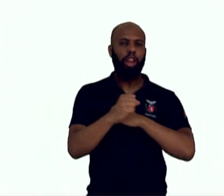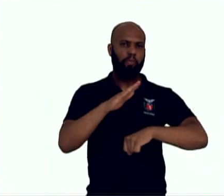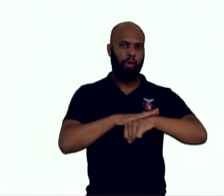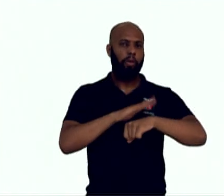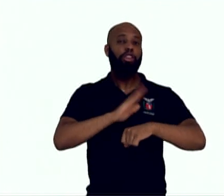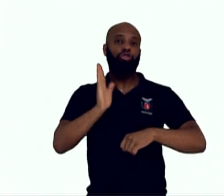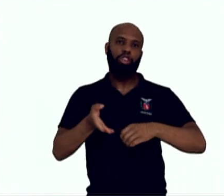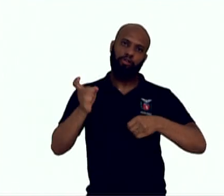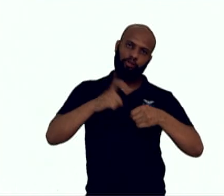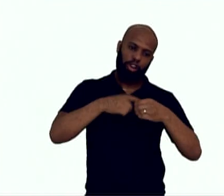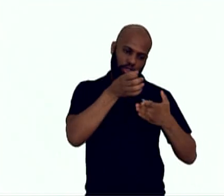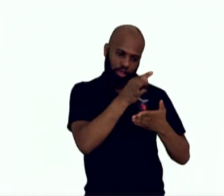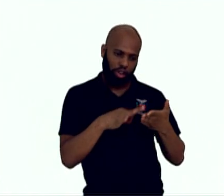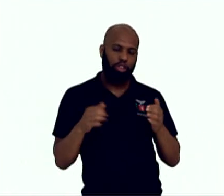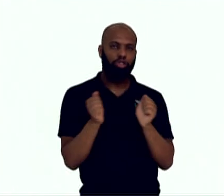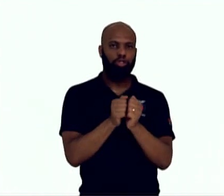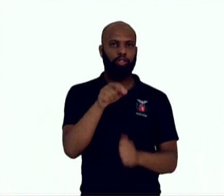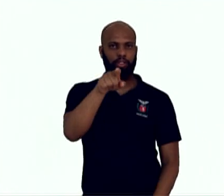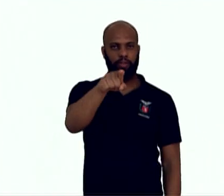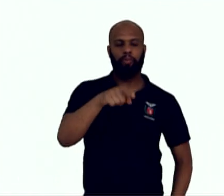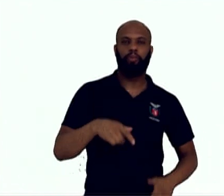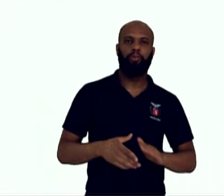voltamos e corrigimos essa junto com vocês.